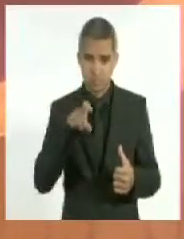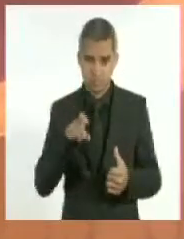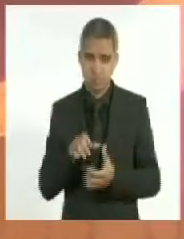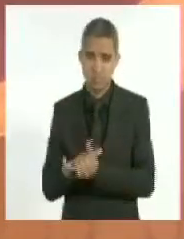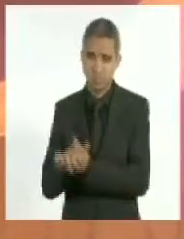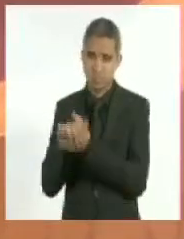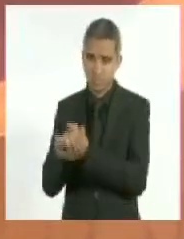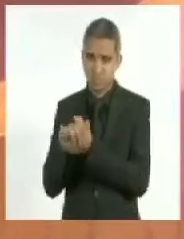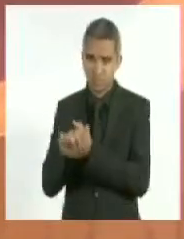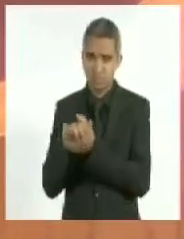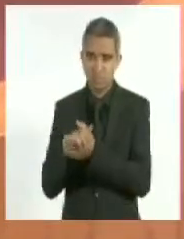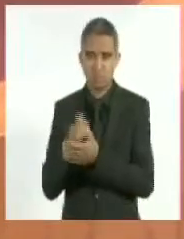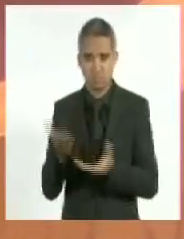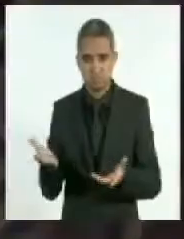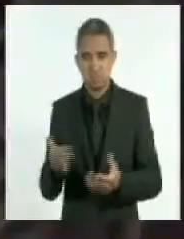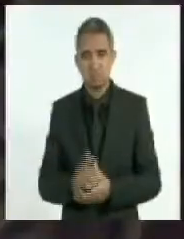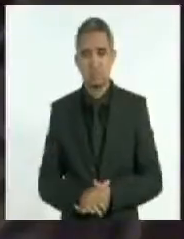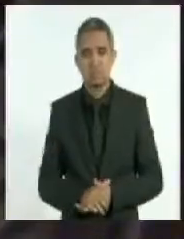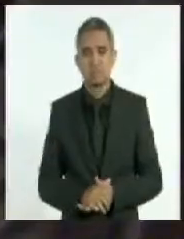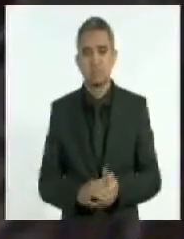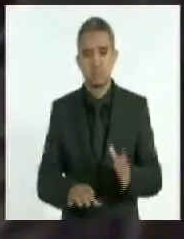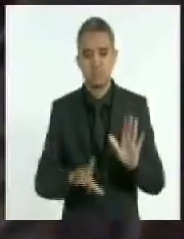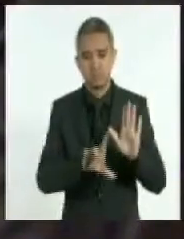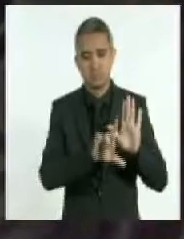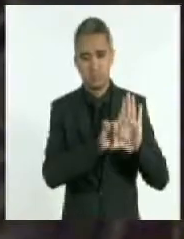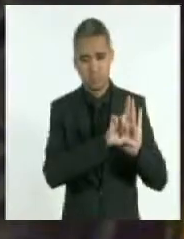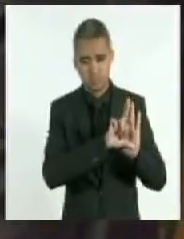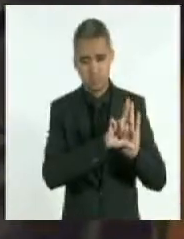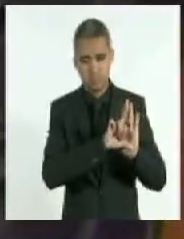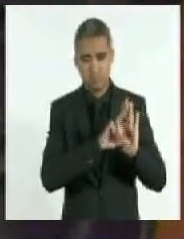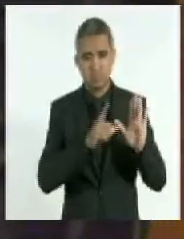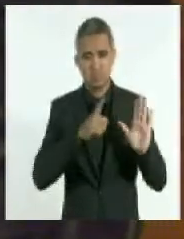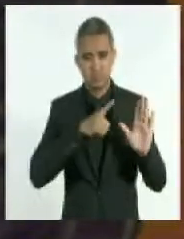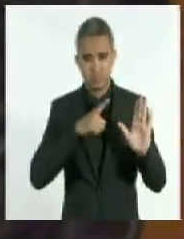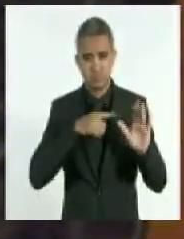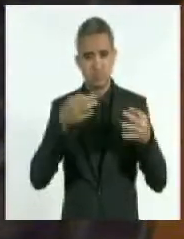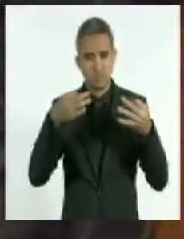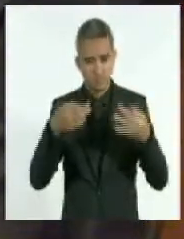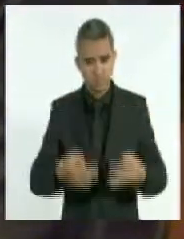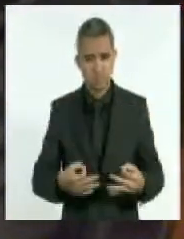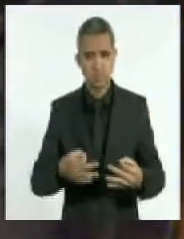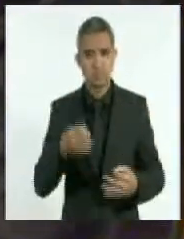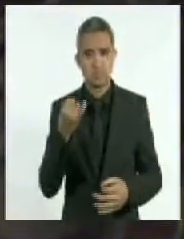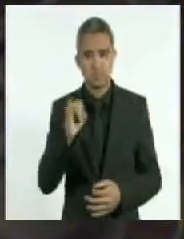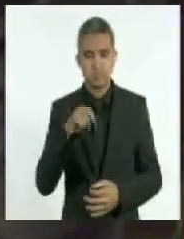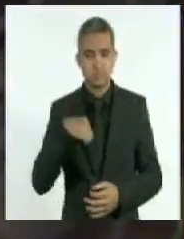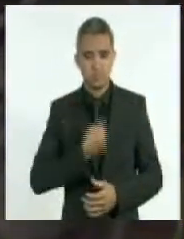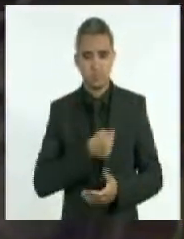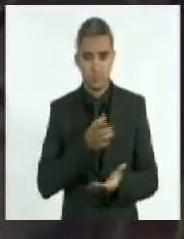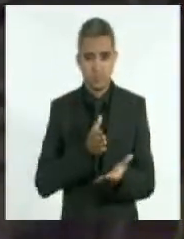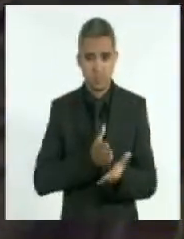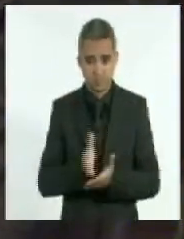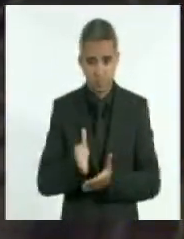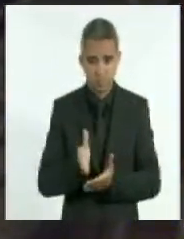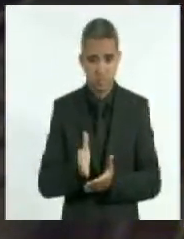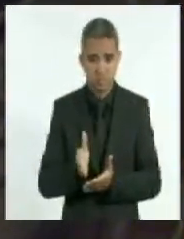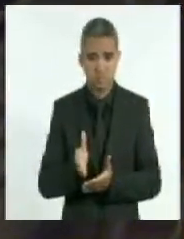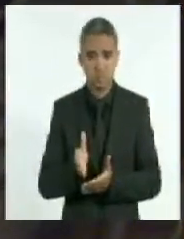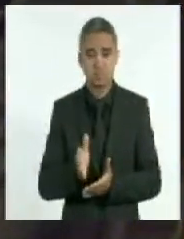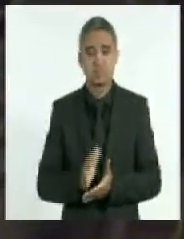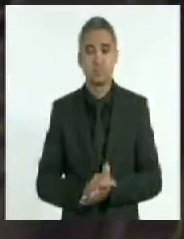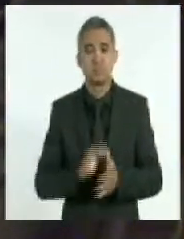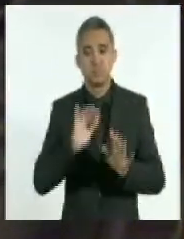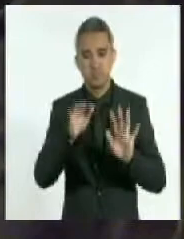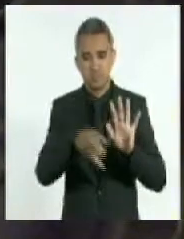pela iniciativa. Essa é uma lei que certamente, se nós aprovarmos e for efetivamente